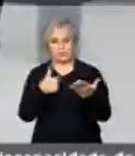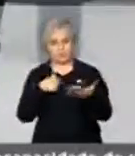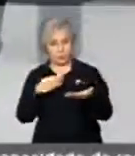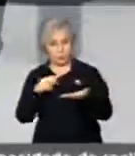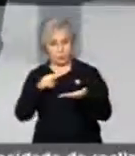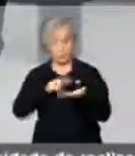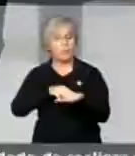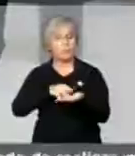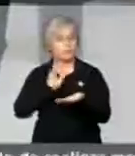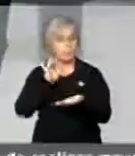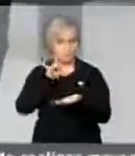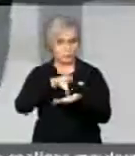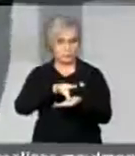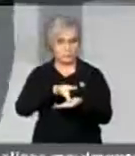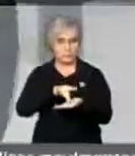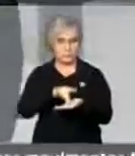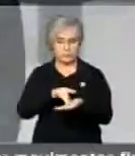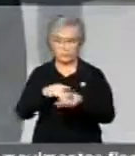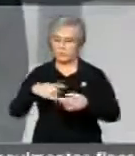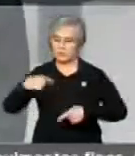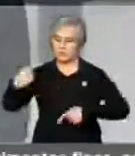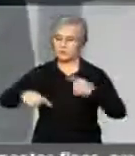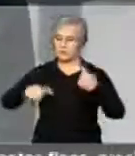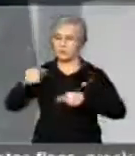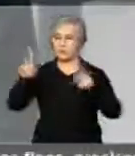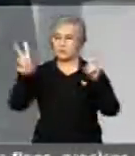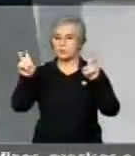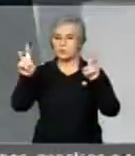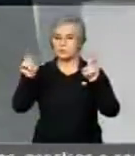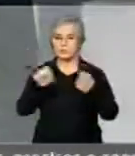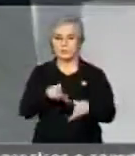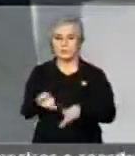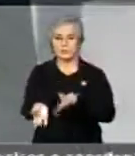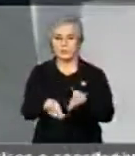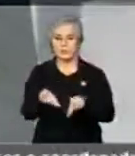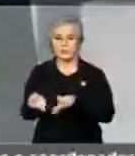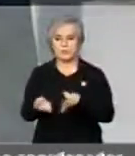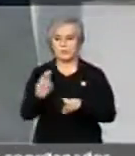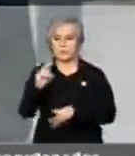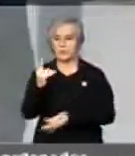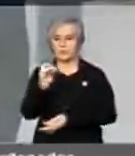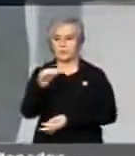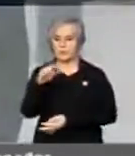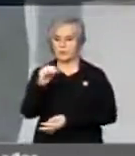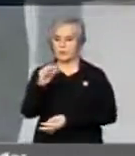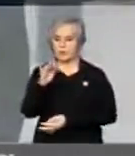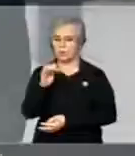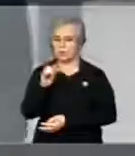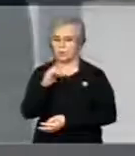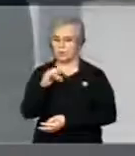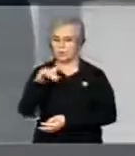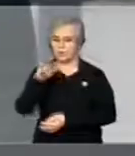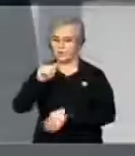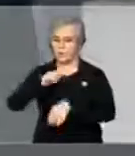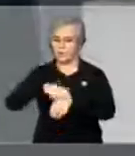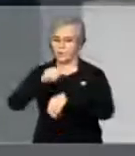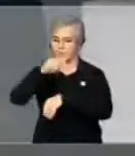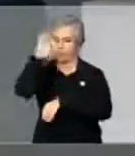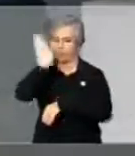titular discutindo questões relacionadas ao tratamento da hemofilia no Brasil